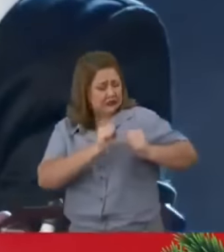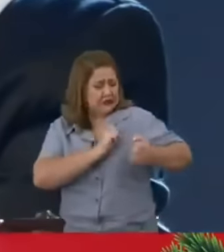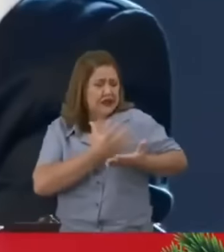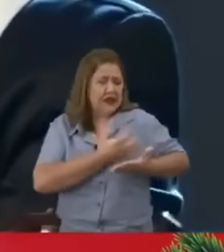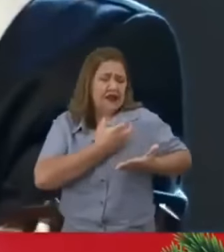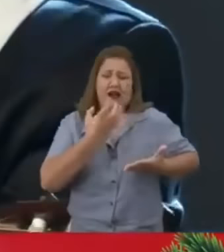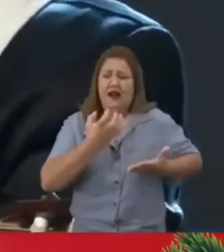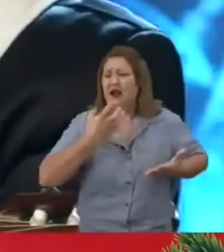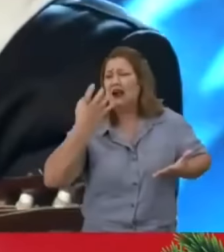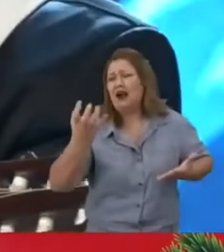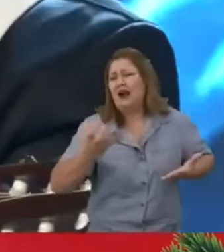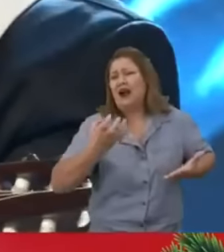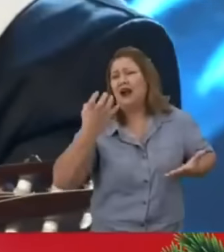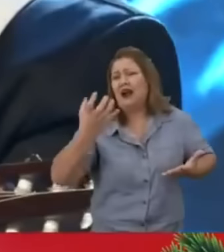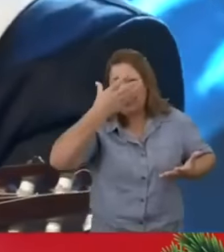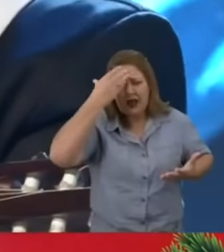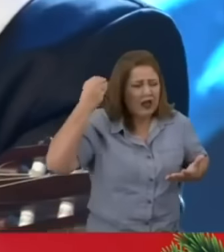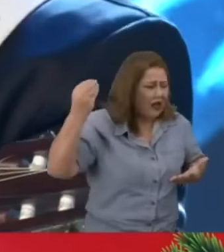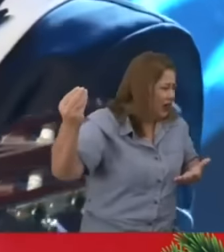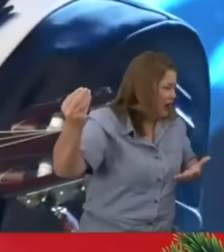esquecer lá dentro o coração,